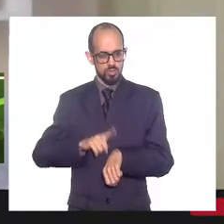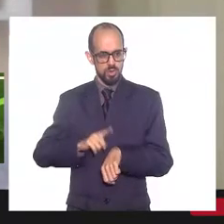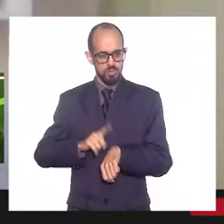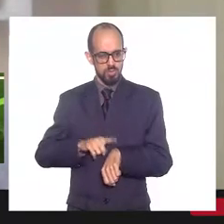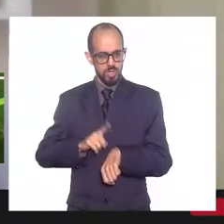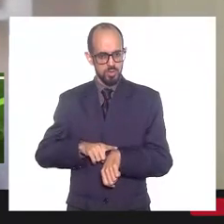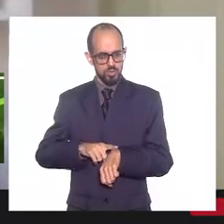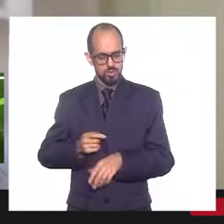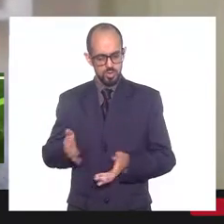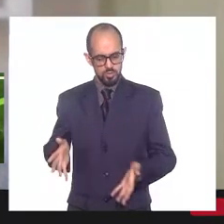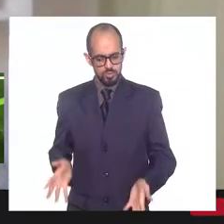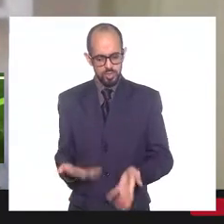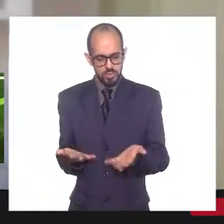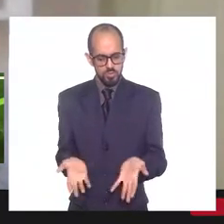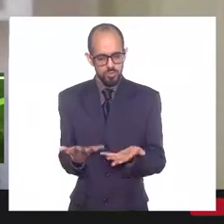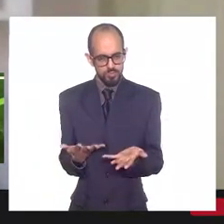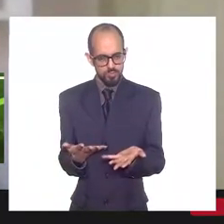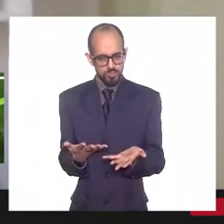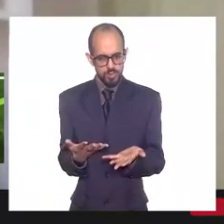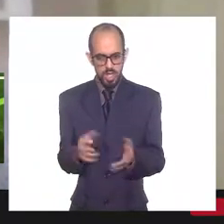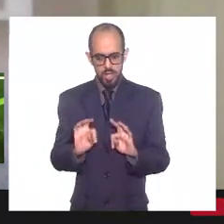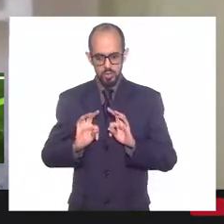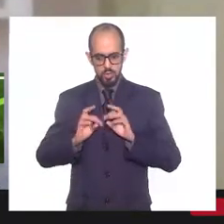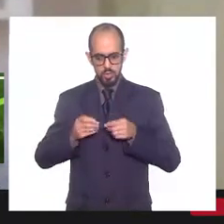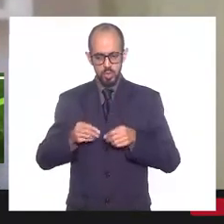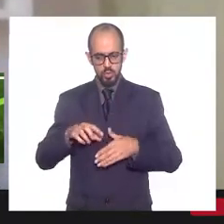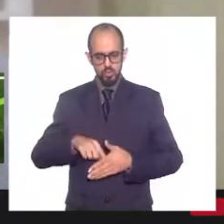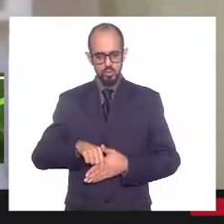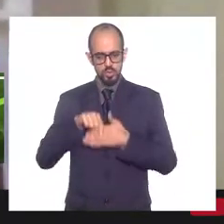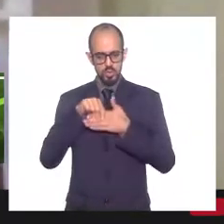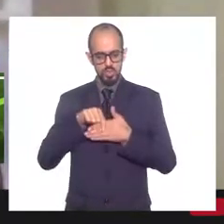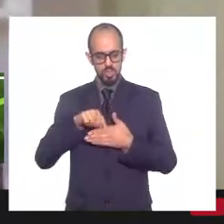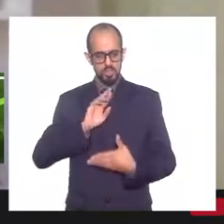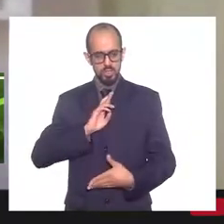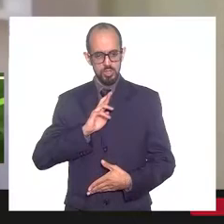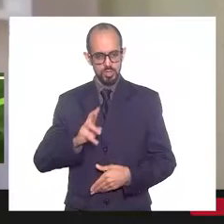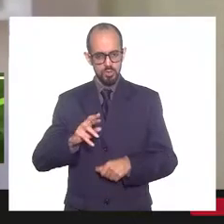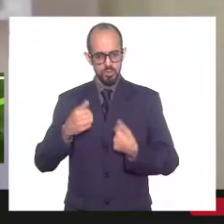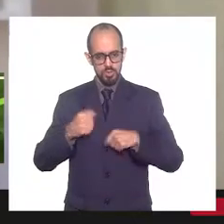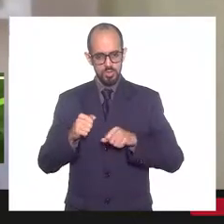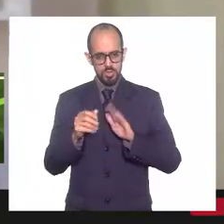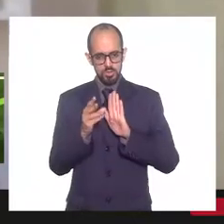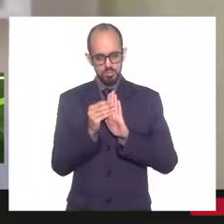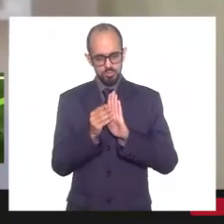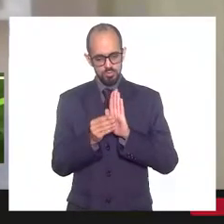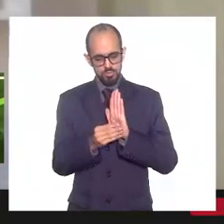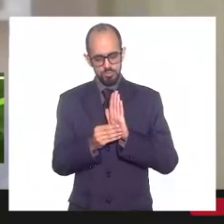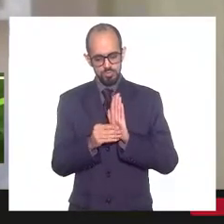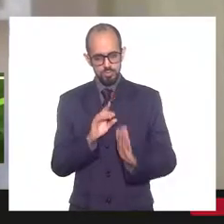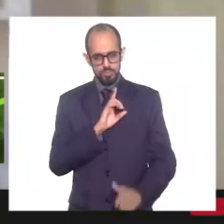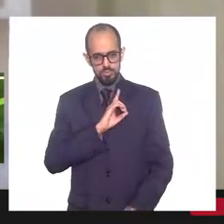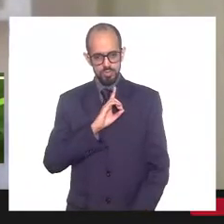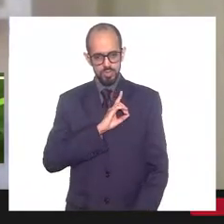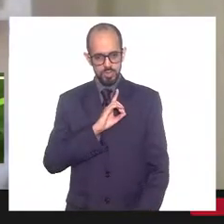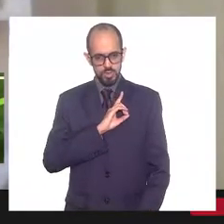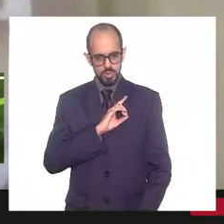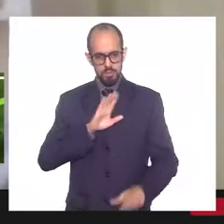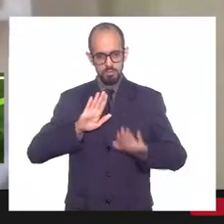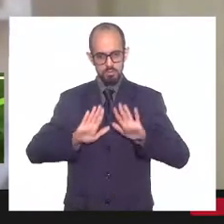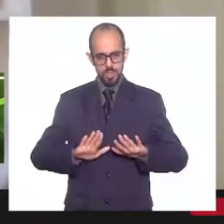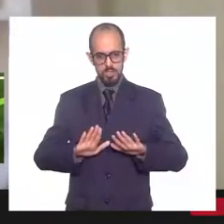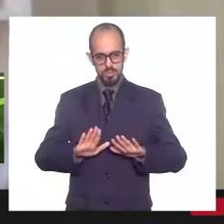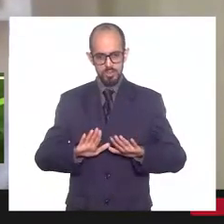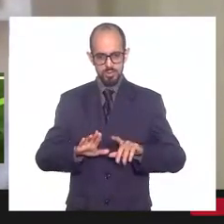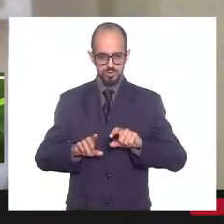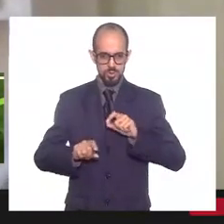E ajudando a está sendo utilizadas e sacerdote que precisam fazer os registros na delegacia mas